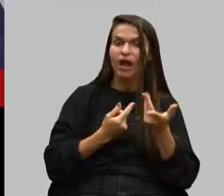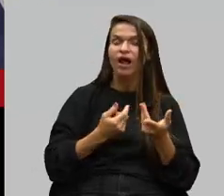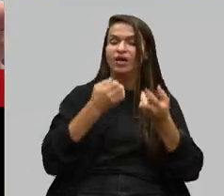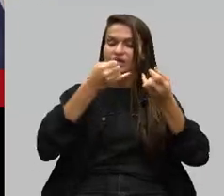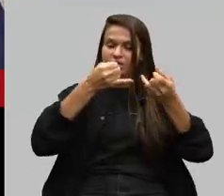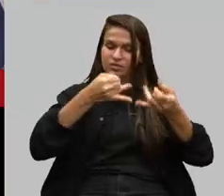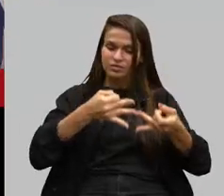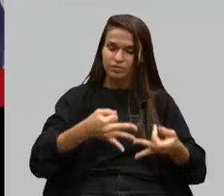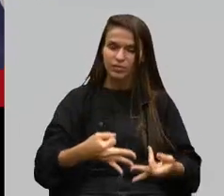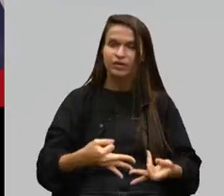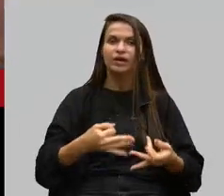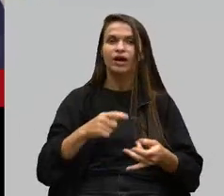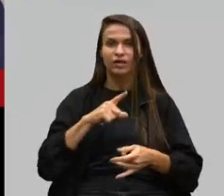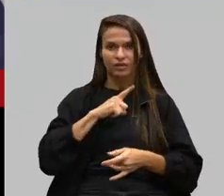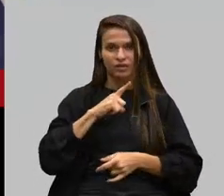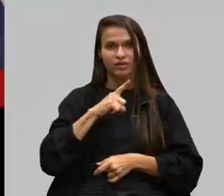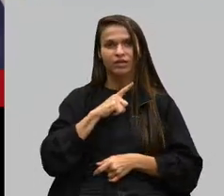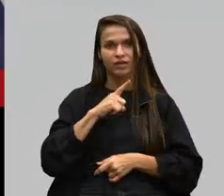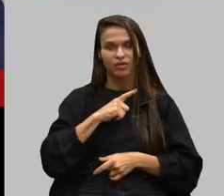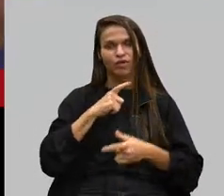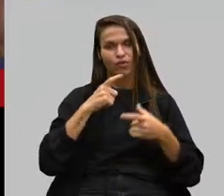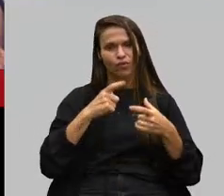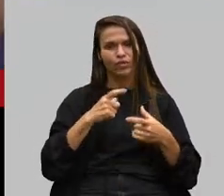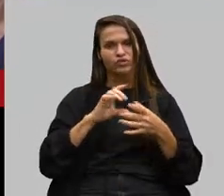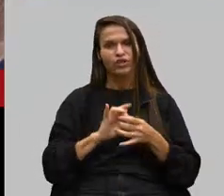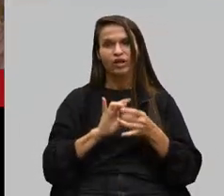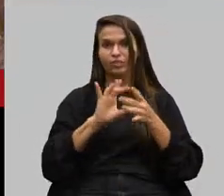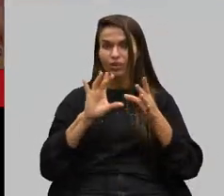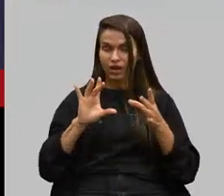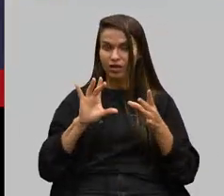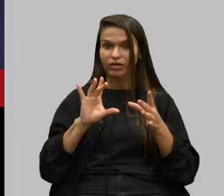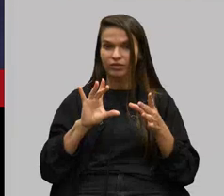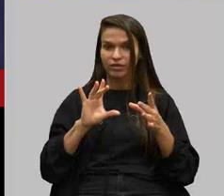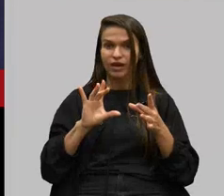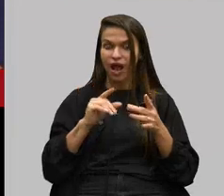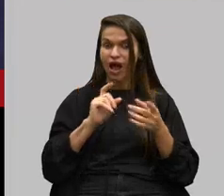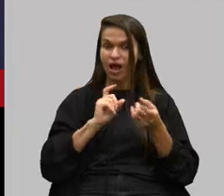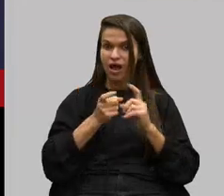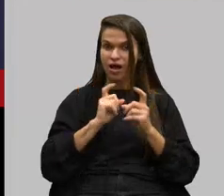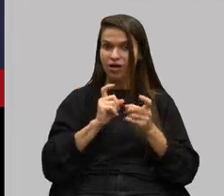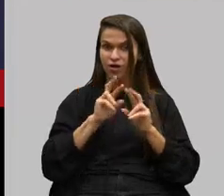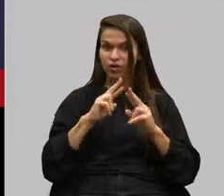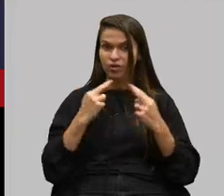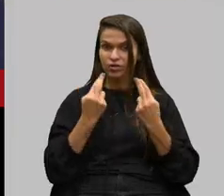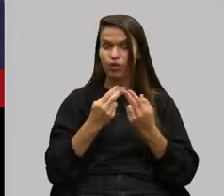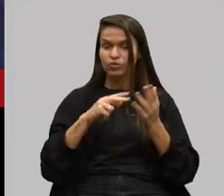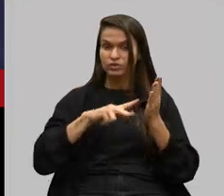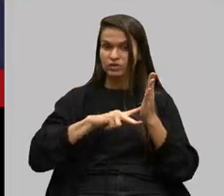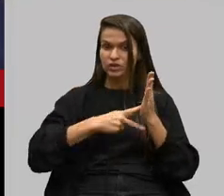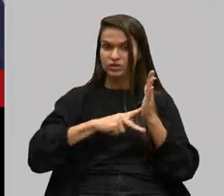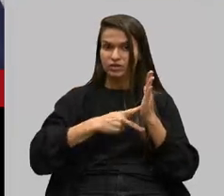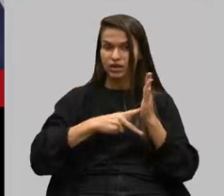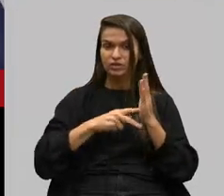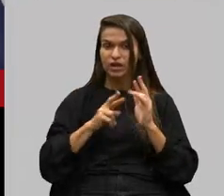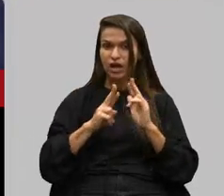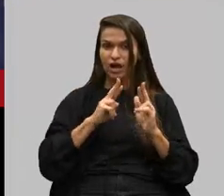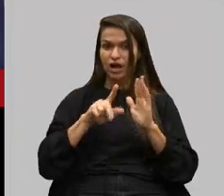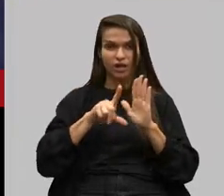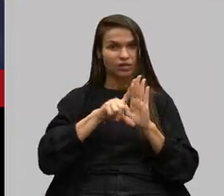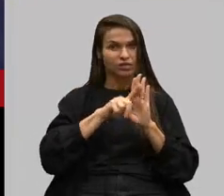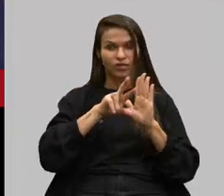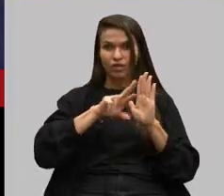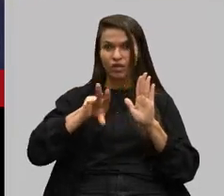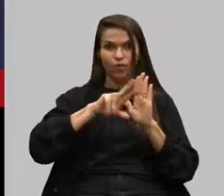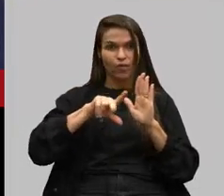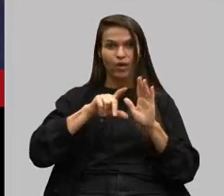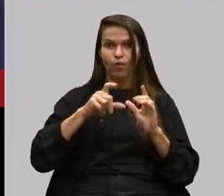eh que teve algum lugar de deliberação porque esse a reunião comos sindicatos em relação à lei não é um lugar